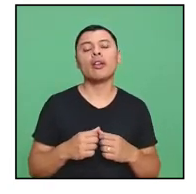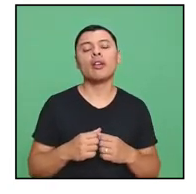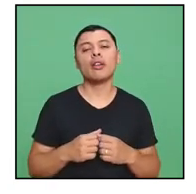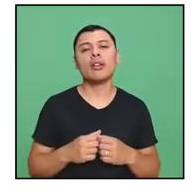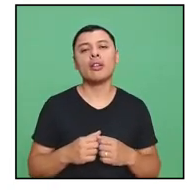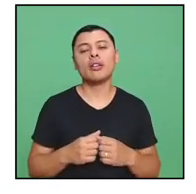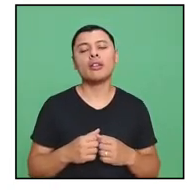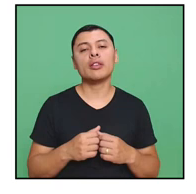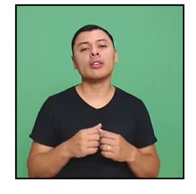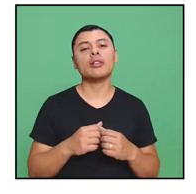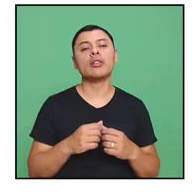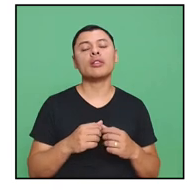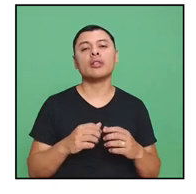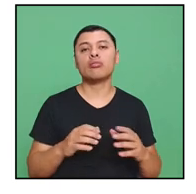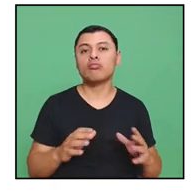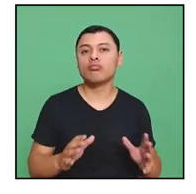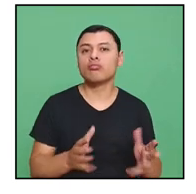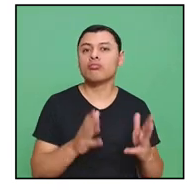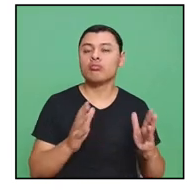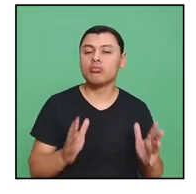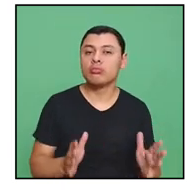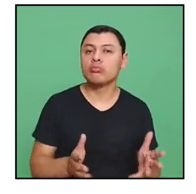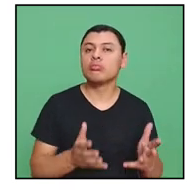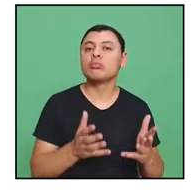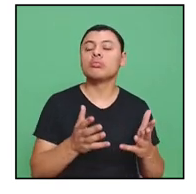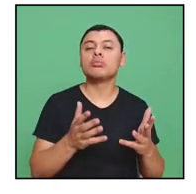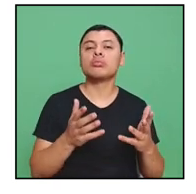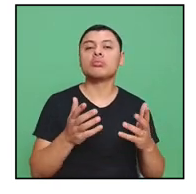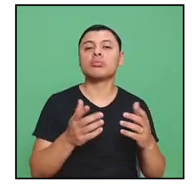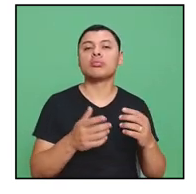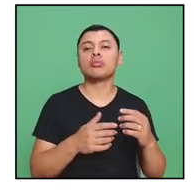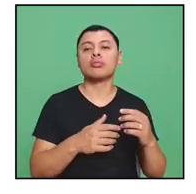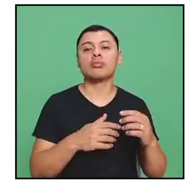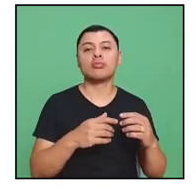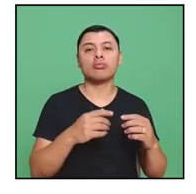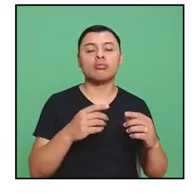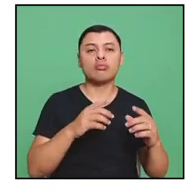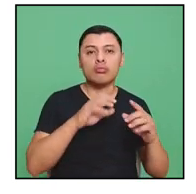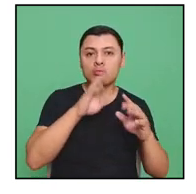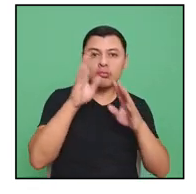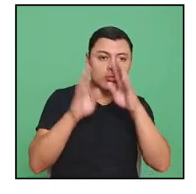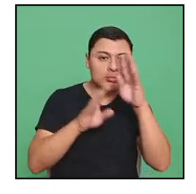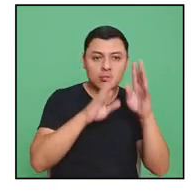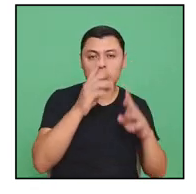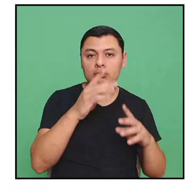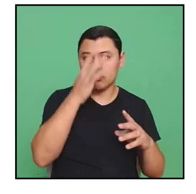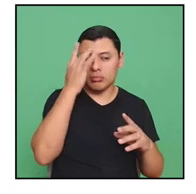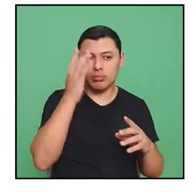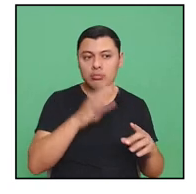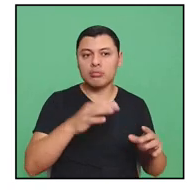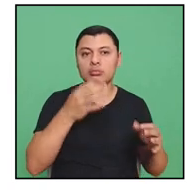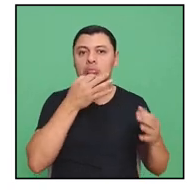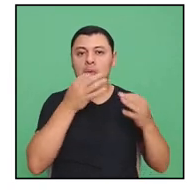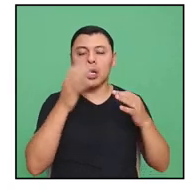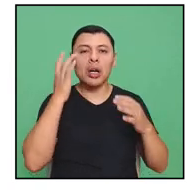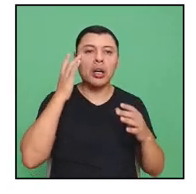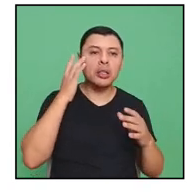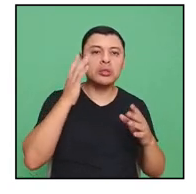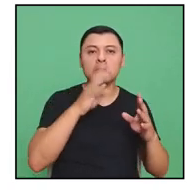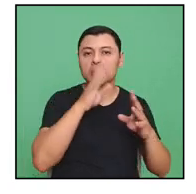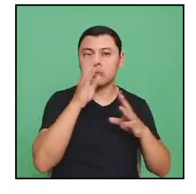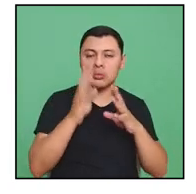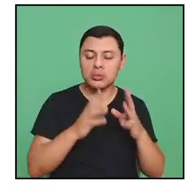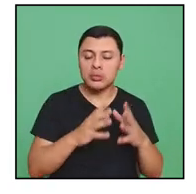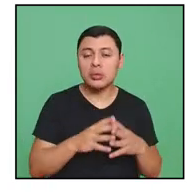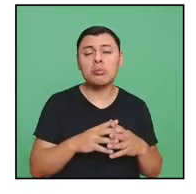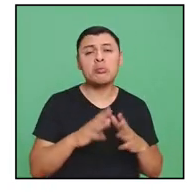dando impulso a essas especulações, assim, né? Então, eu acho que ainda não tem, a gente não